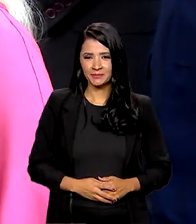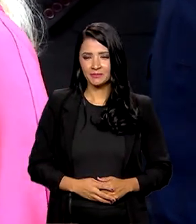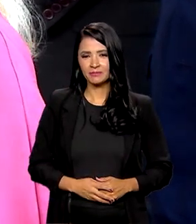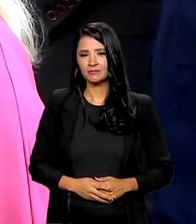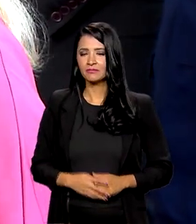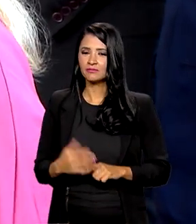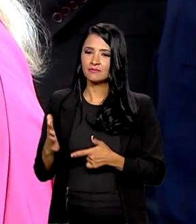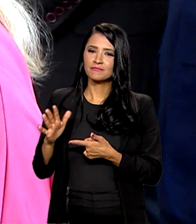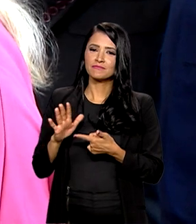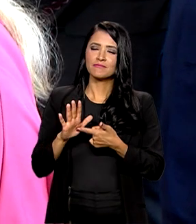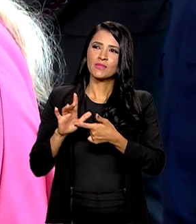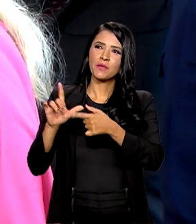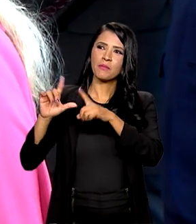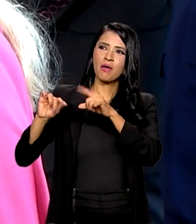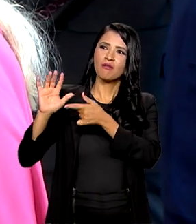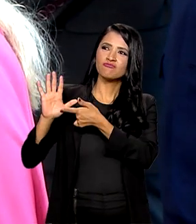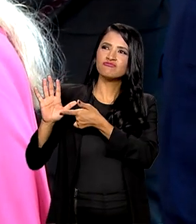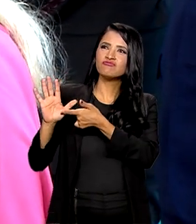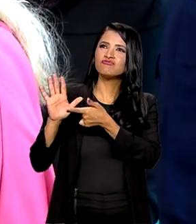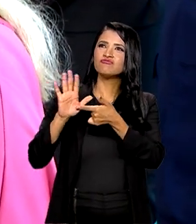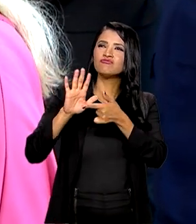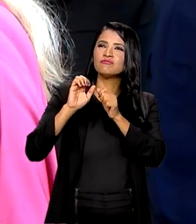a imagem do cruzeiro